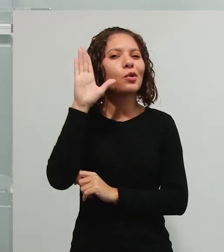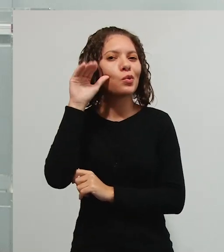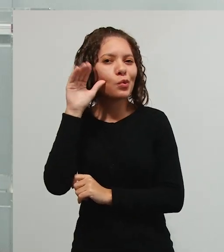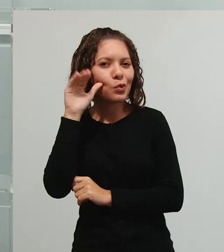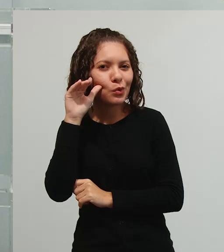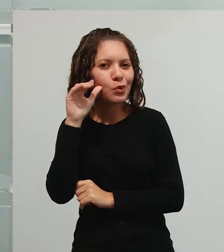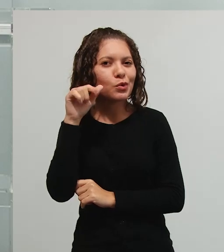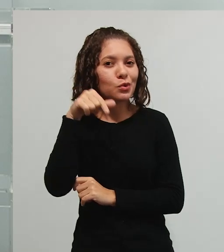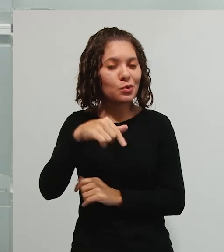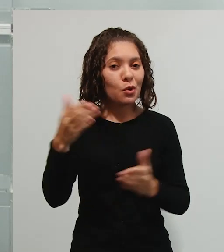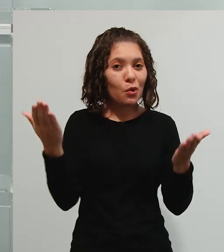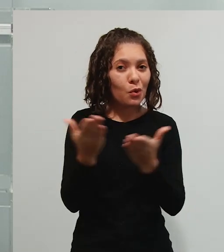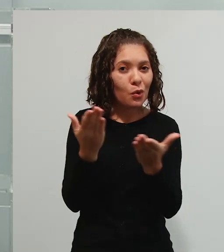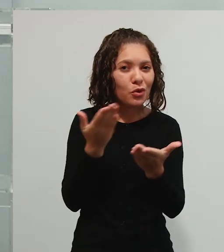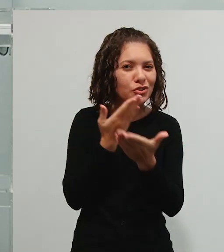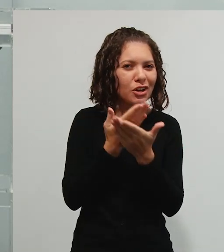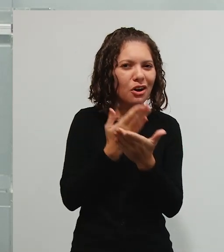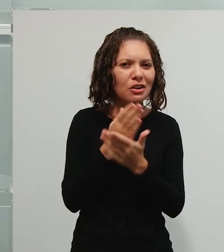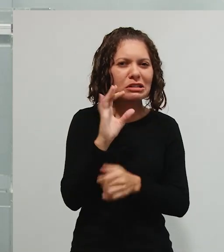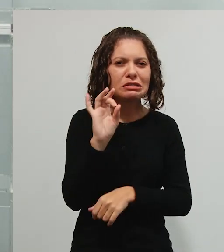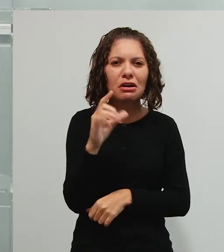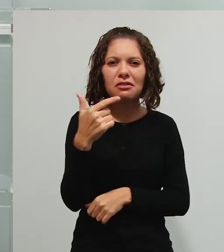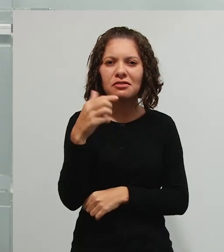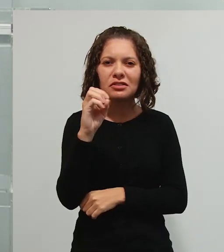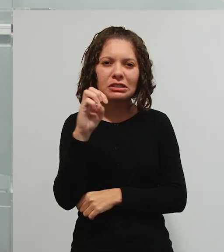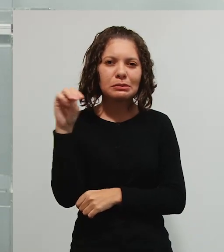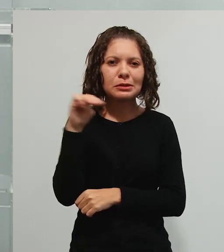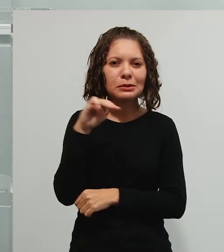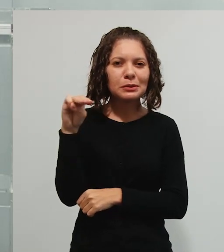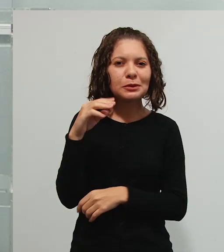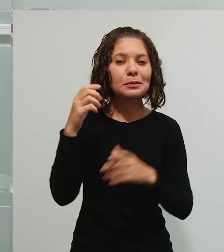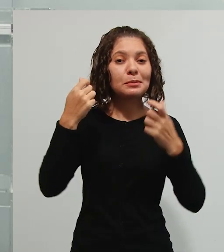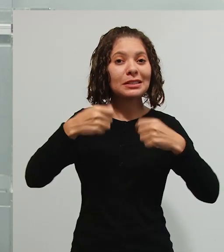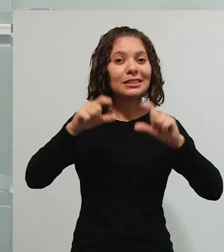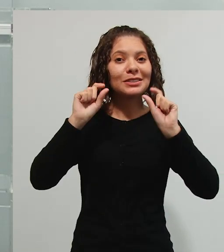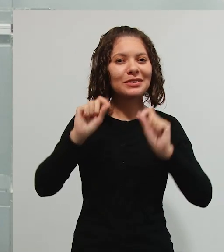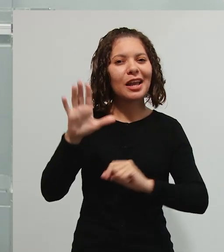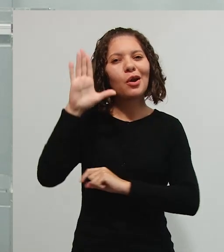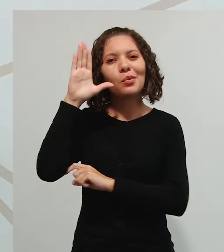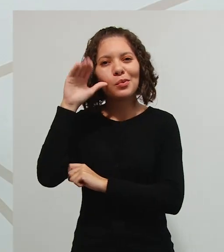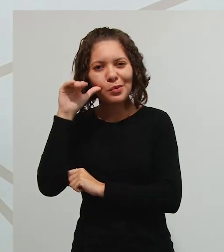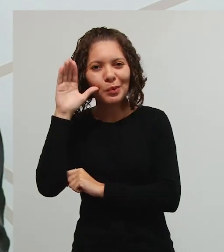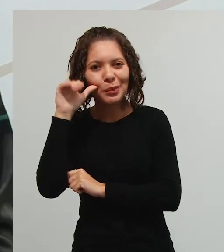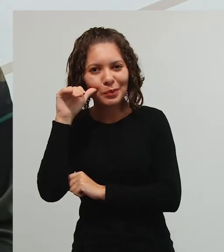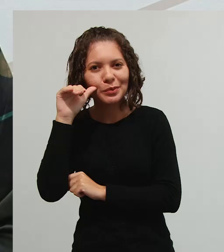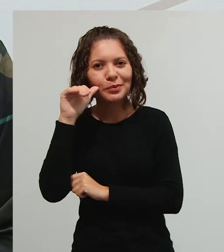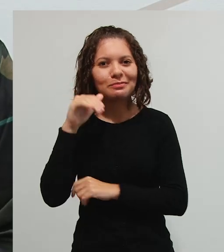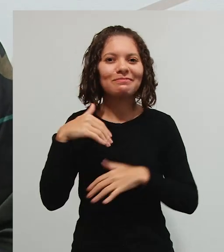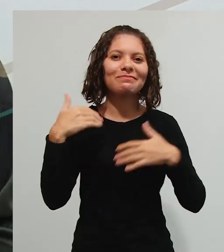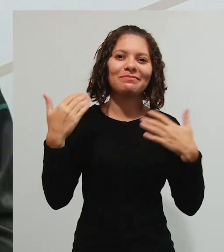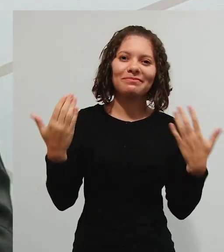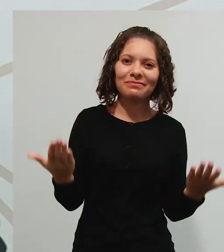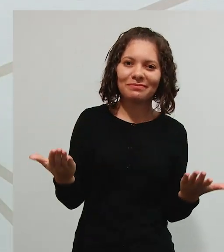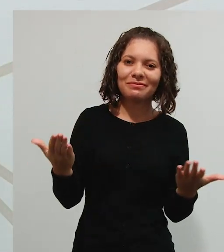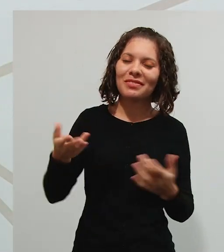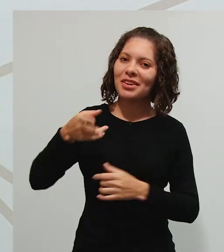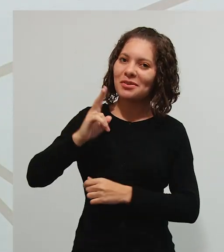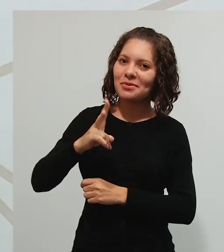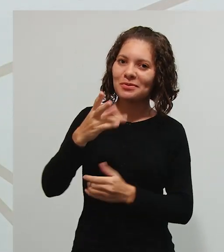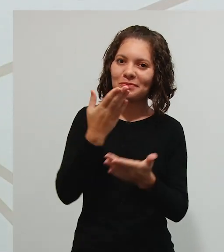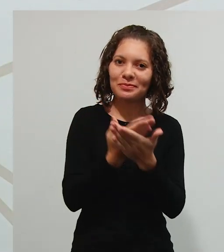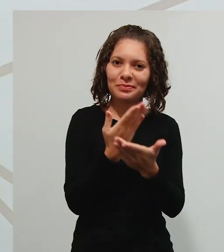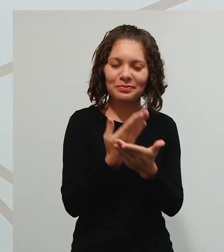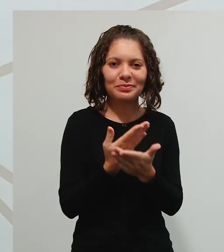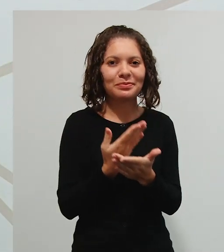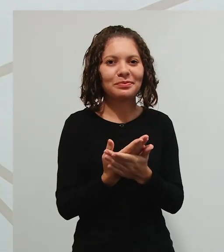apenas em 20 minutos, em 10 minutos é o que dá, não é verdade? Então, curiose-se. E segue reto toda a vida, que é logo